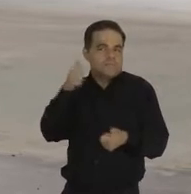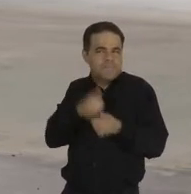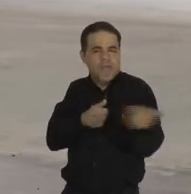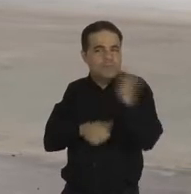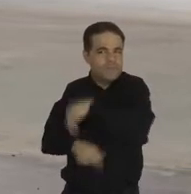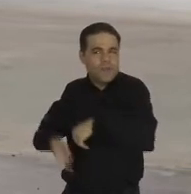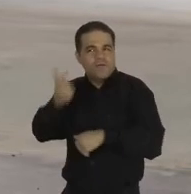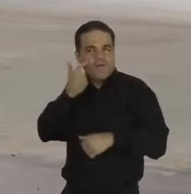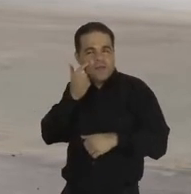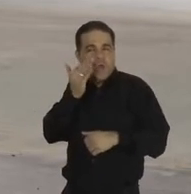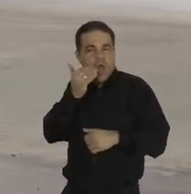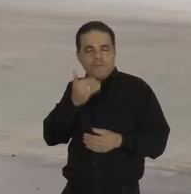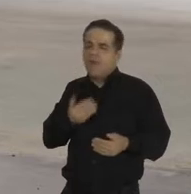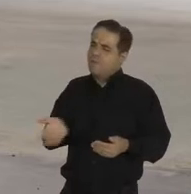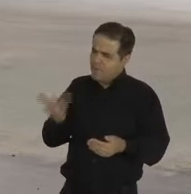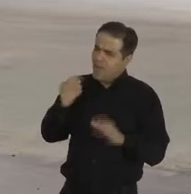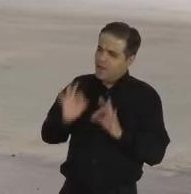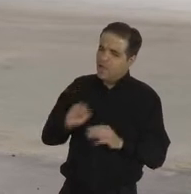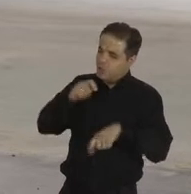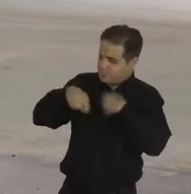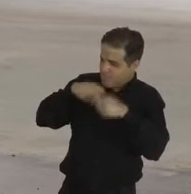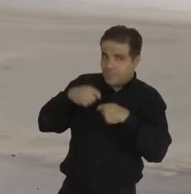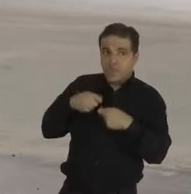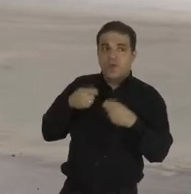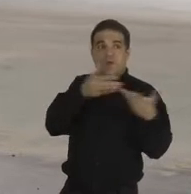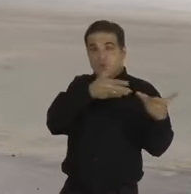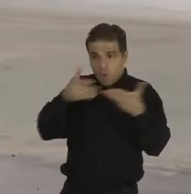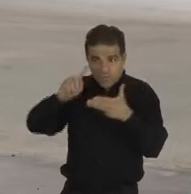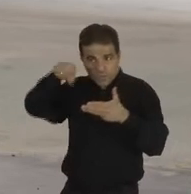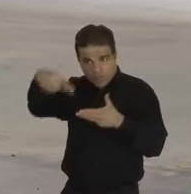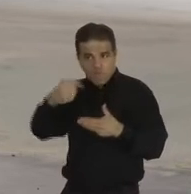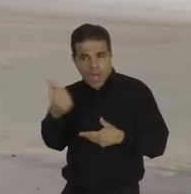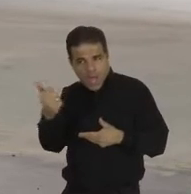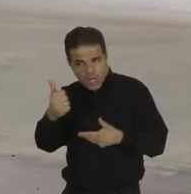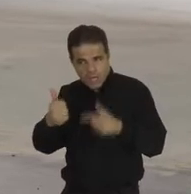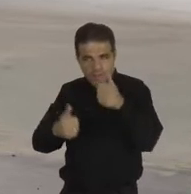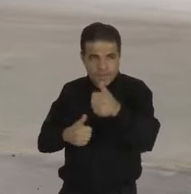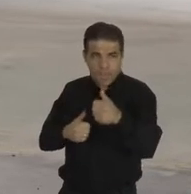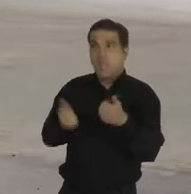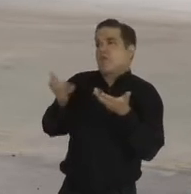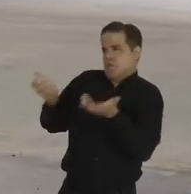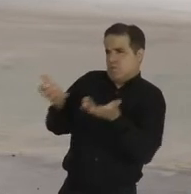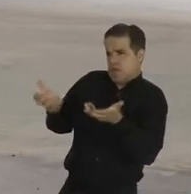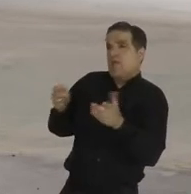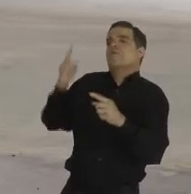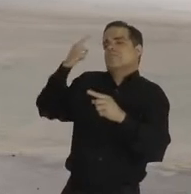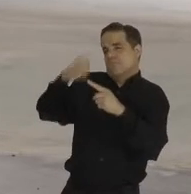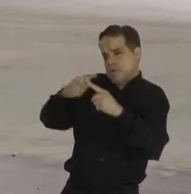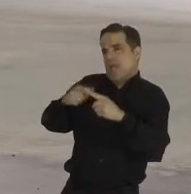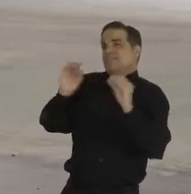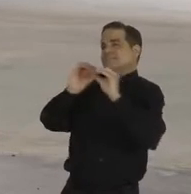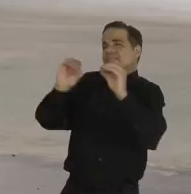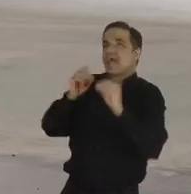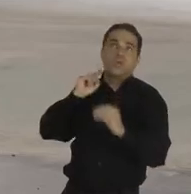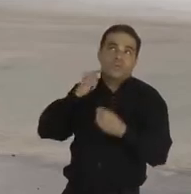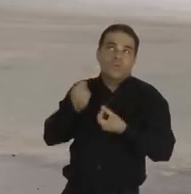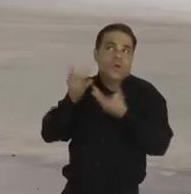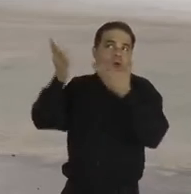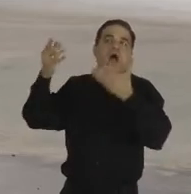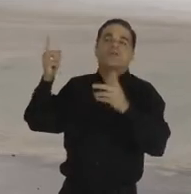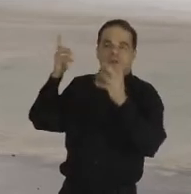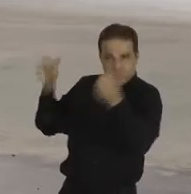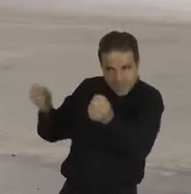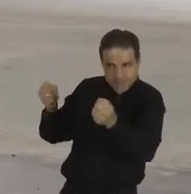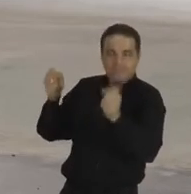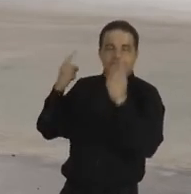vamos lá certeza Bora lá e te convido ou por uma carona depois essa cara não vou querer porque ela é zero poluentes então eu tô super